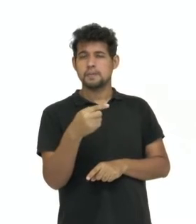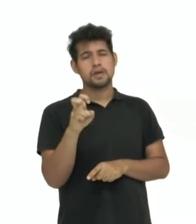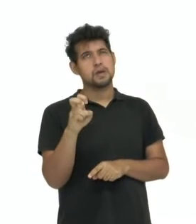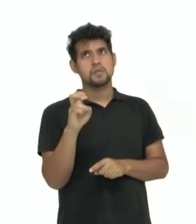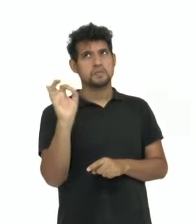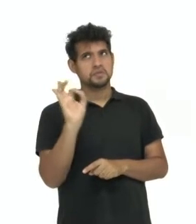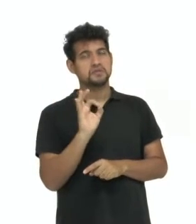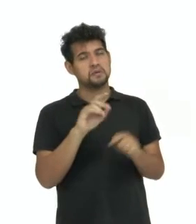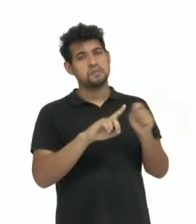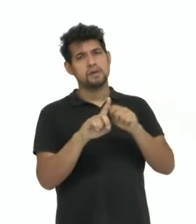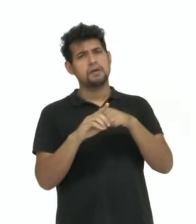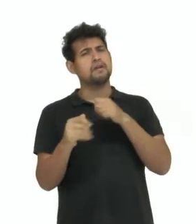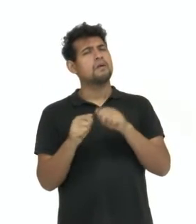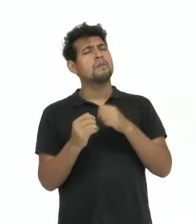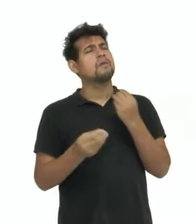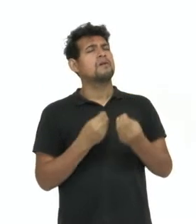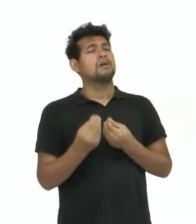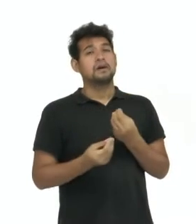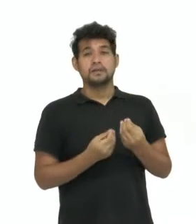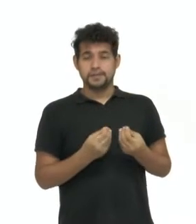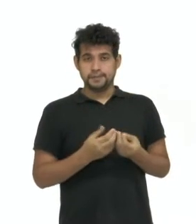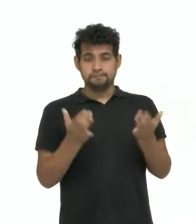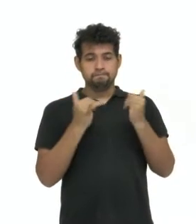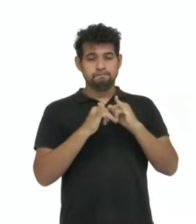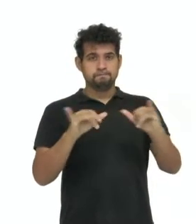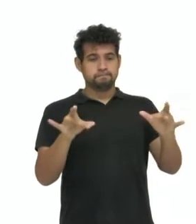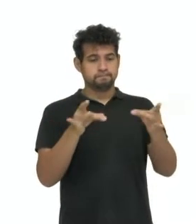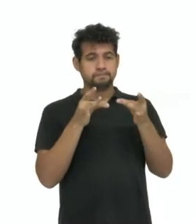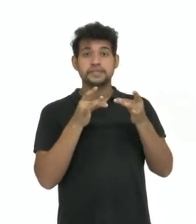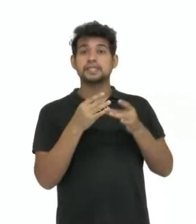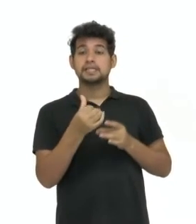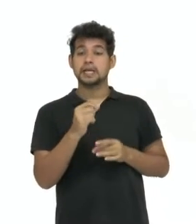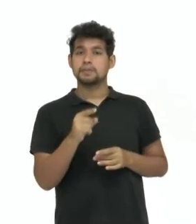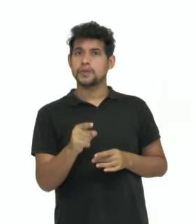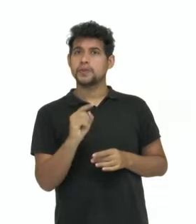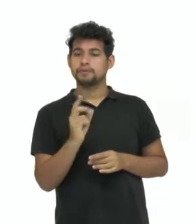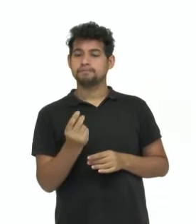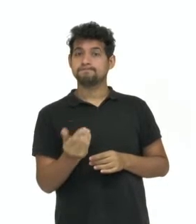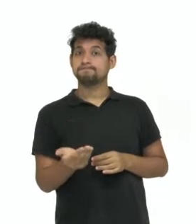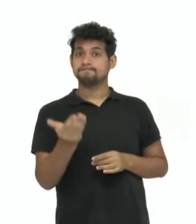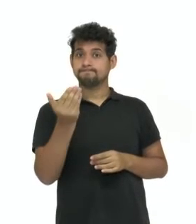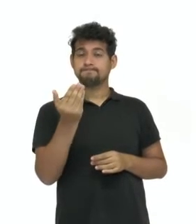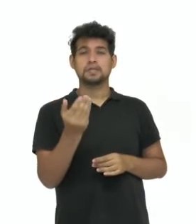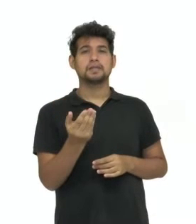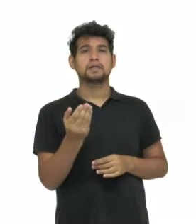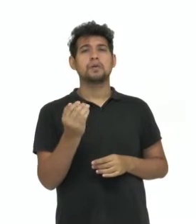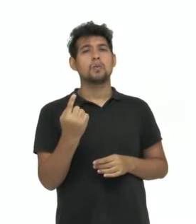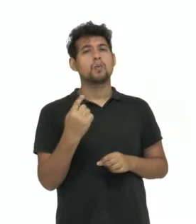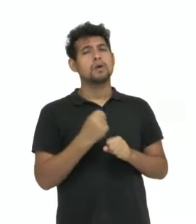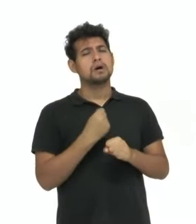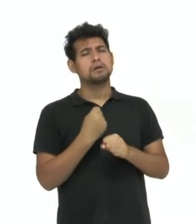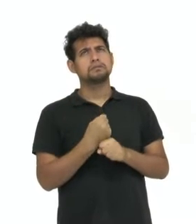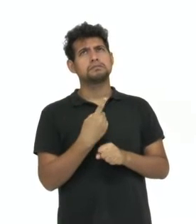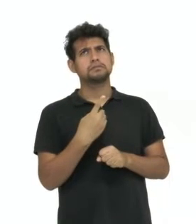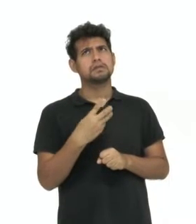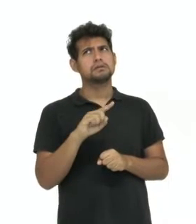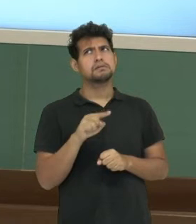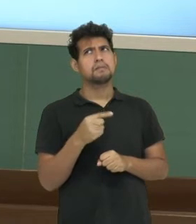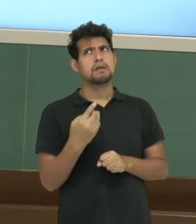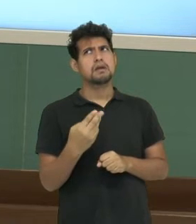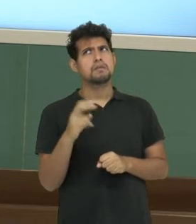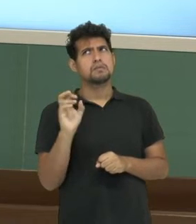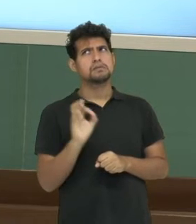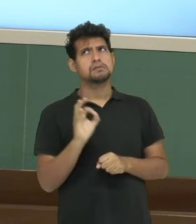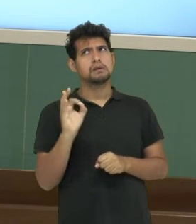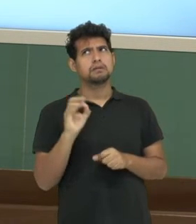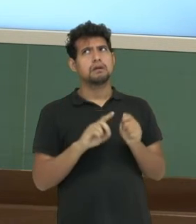como é que a gente faz? Tira os dados do problema, 6 mil capital, o tempo é 1 ano, a taxa é 3,5% ao mês.